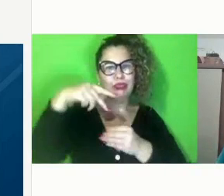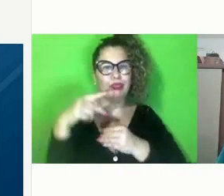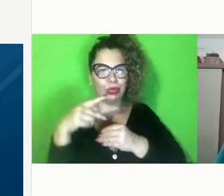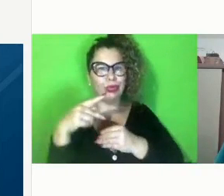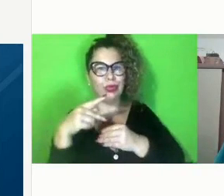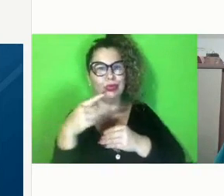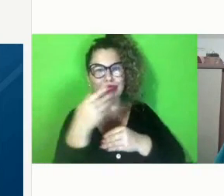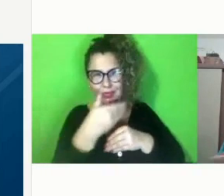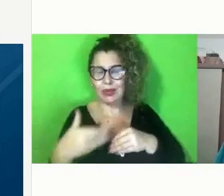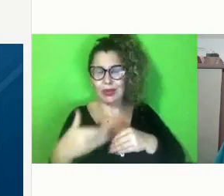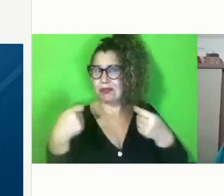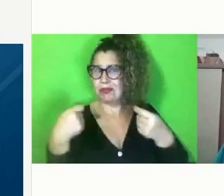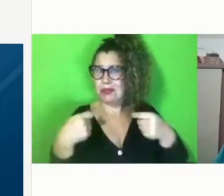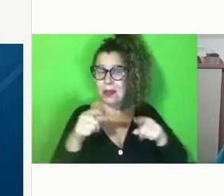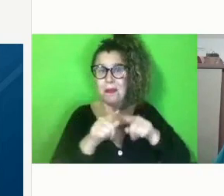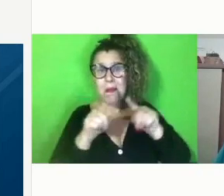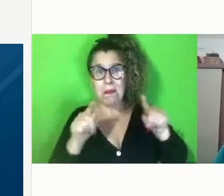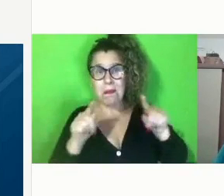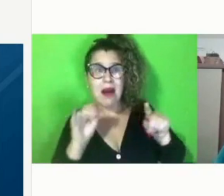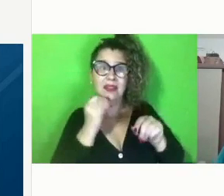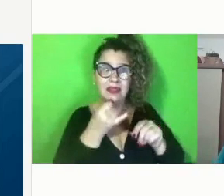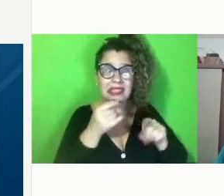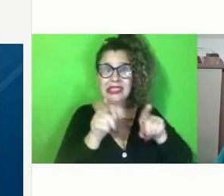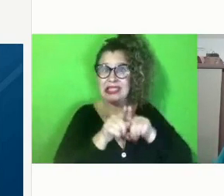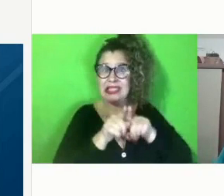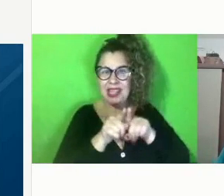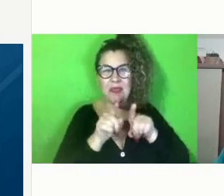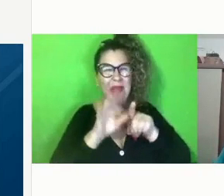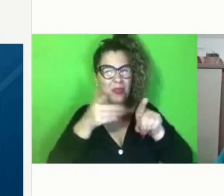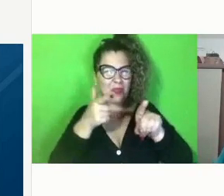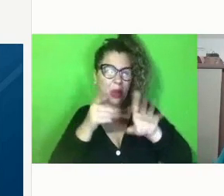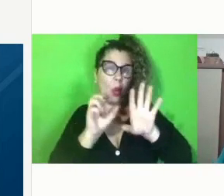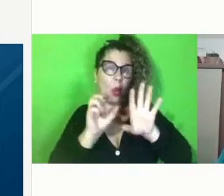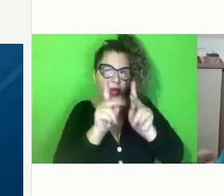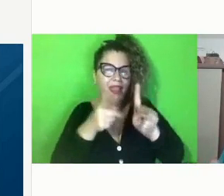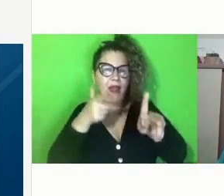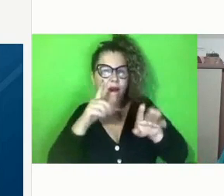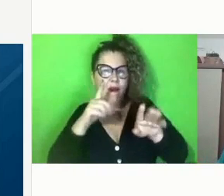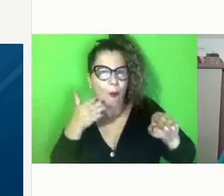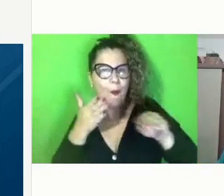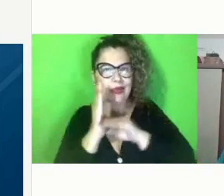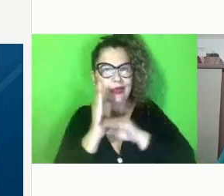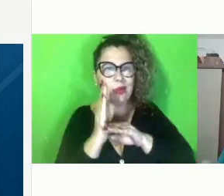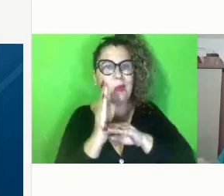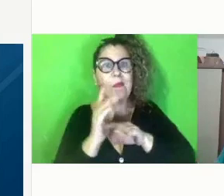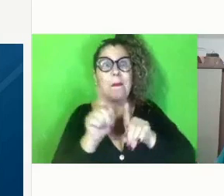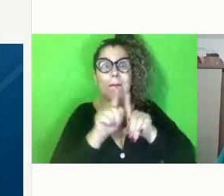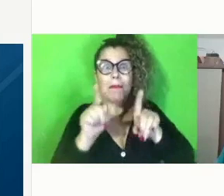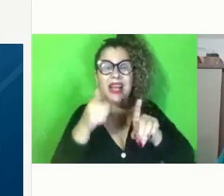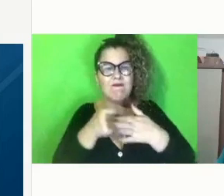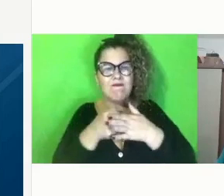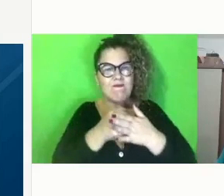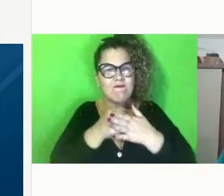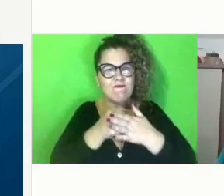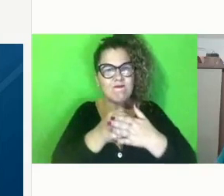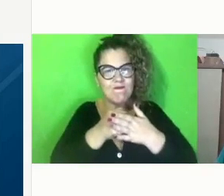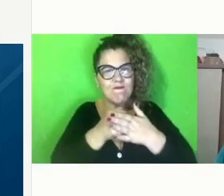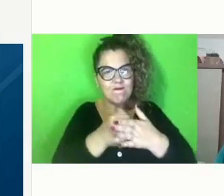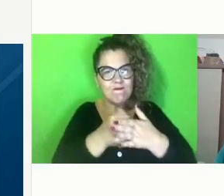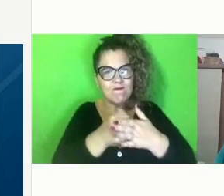e mesmo assim, com essa ação ganha, houve uma resistência muito grande do governo estadual